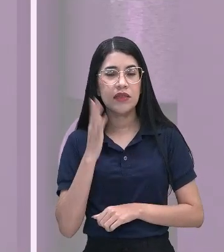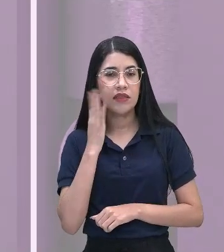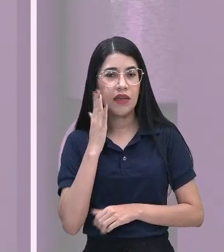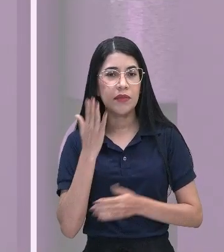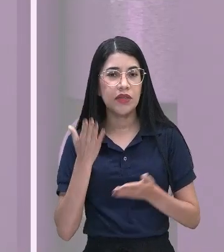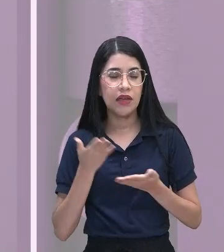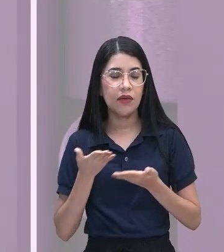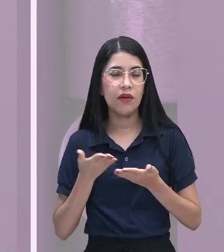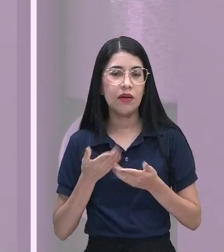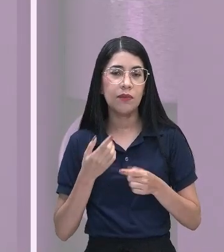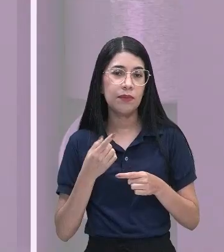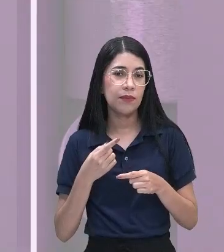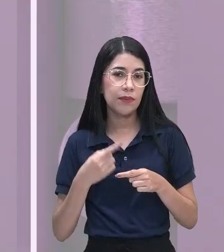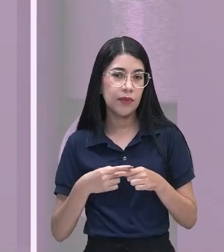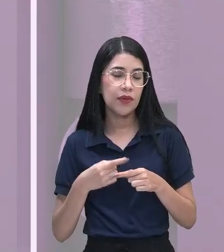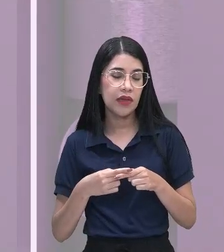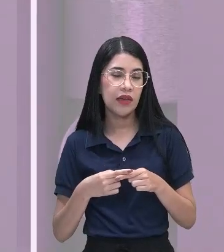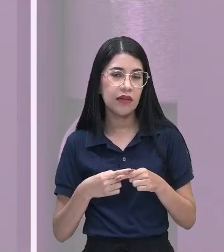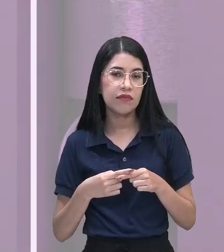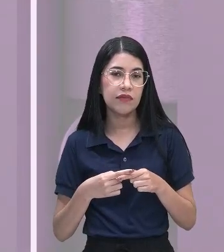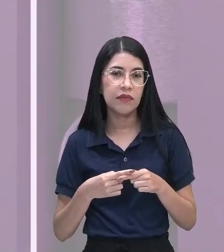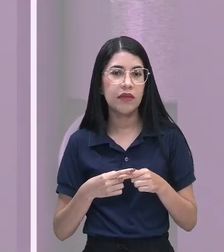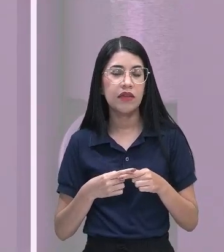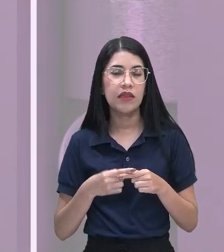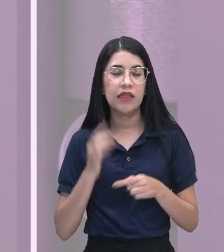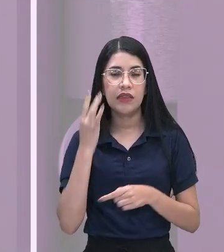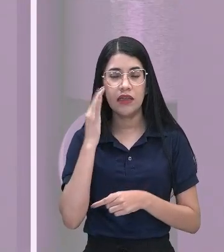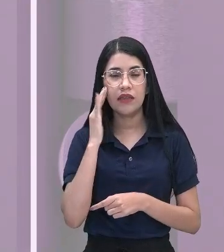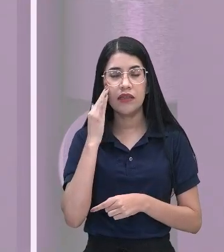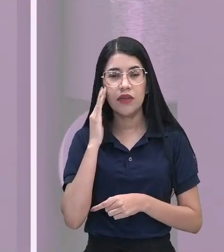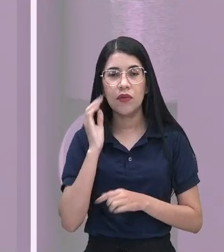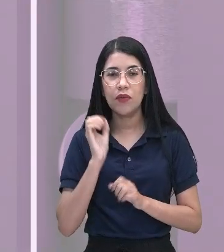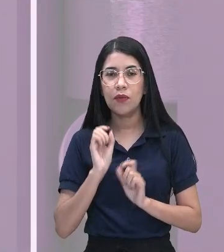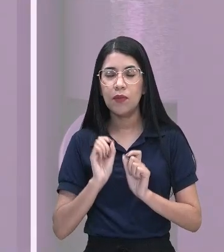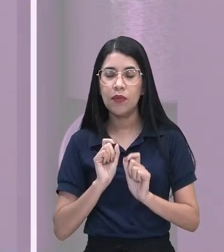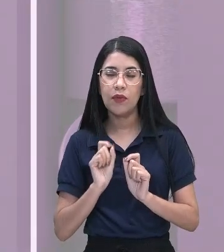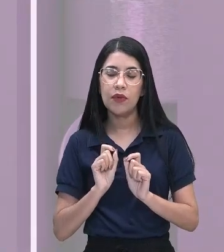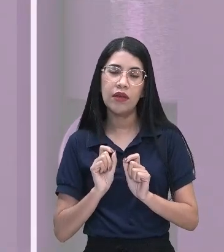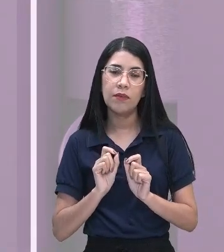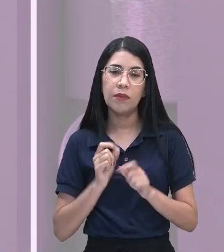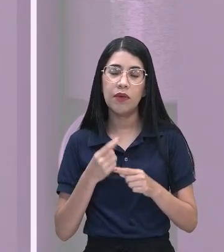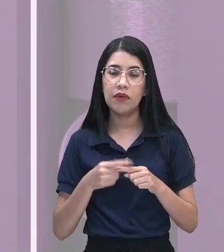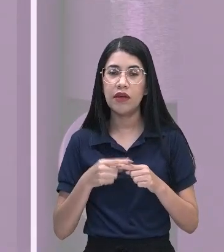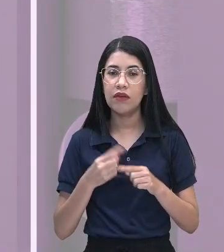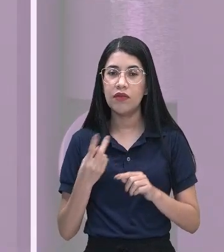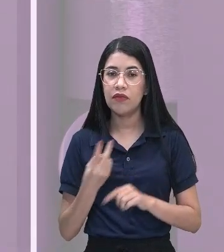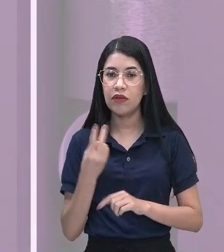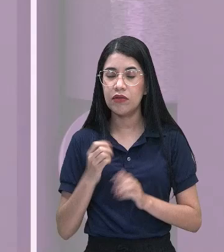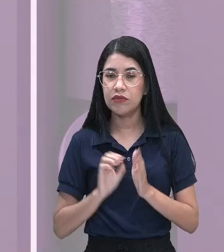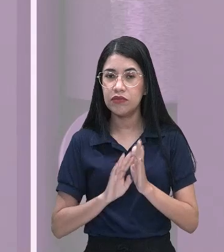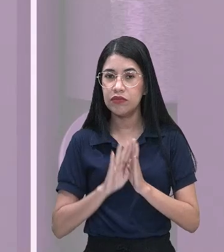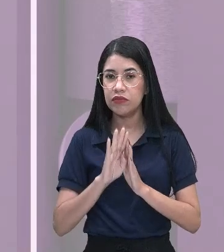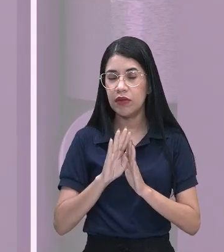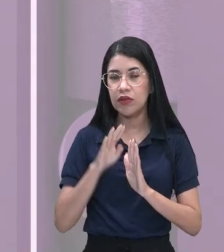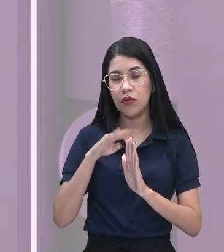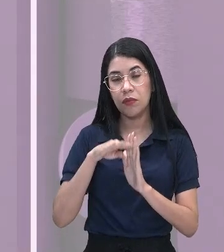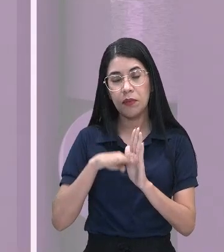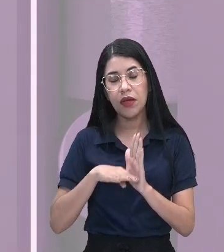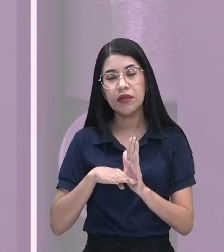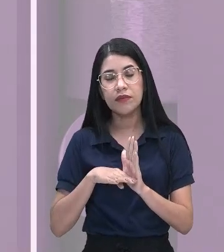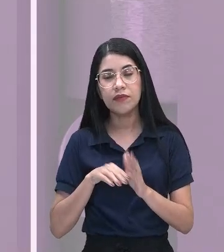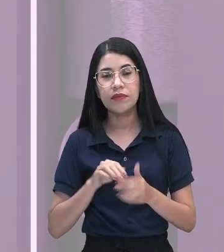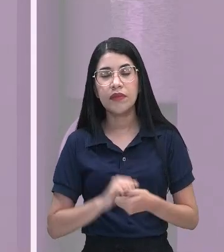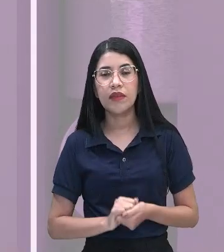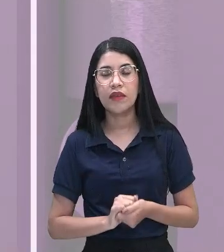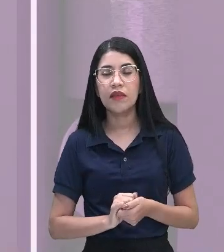Pelo menos tem uma ideia bastante intuitiva do porquê que os produtos aumentam de preço ou diminuem. Mas, meus queridos